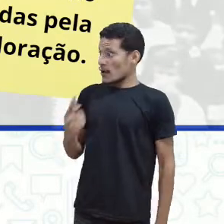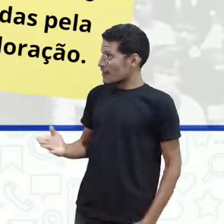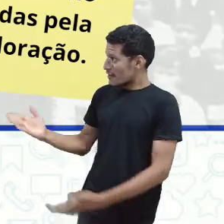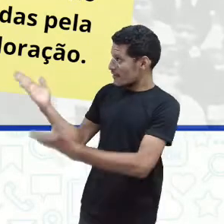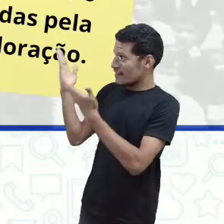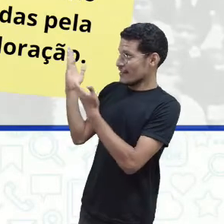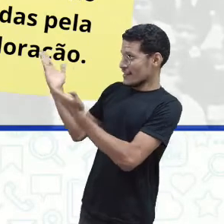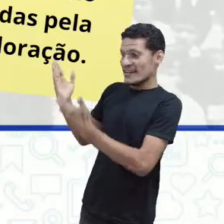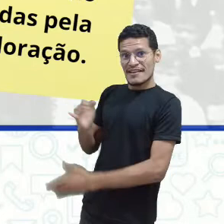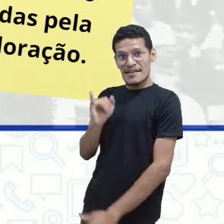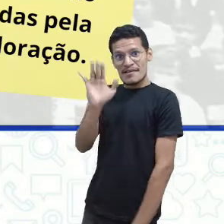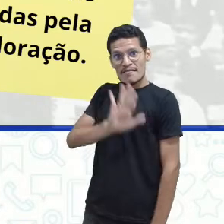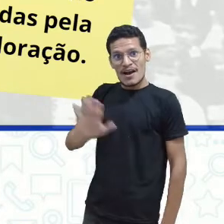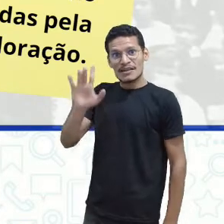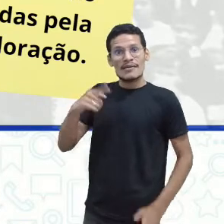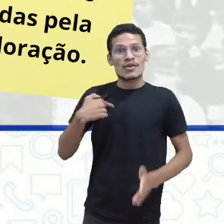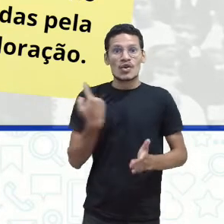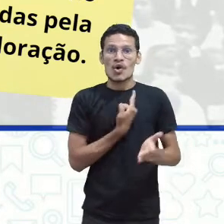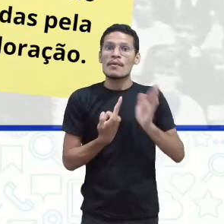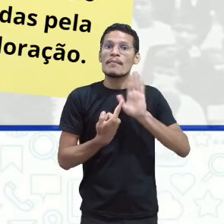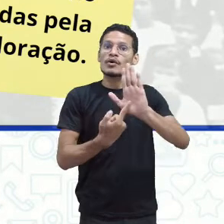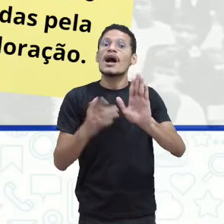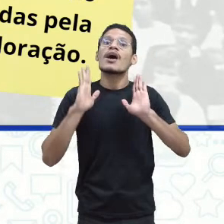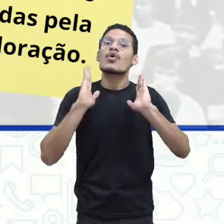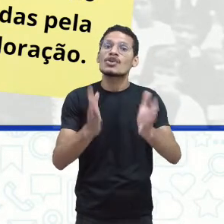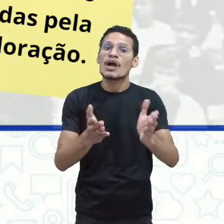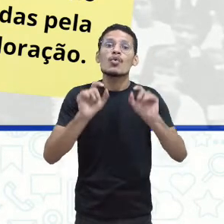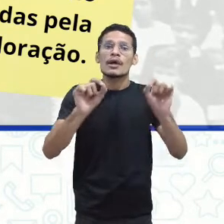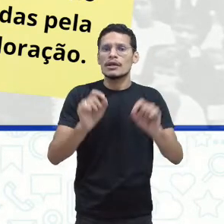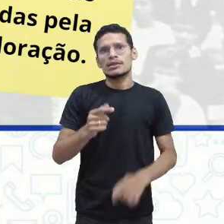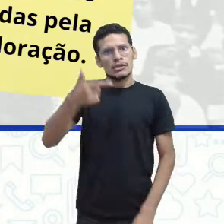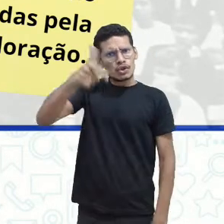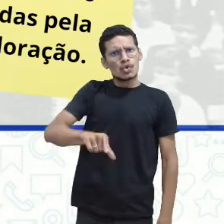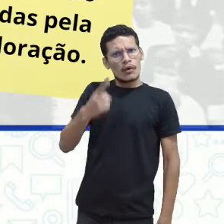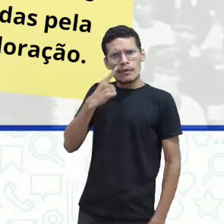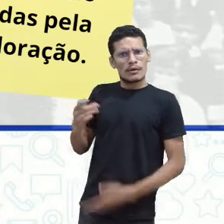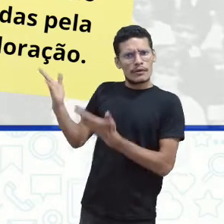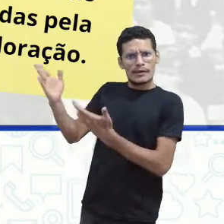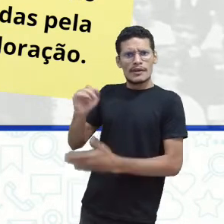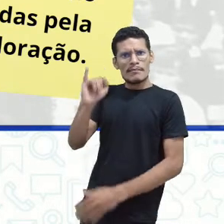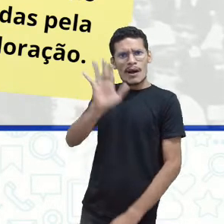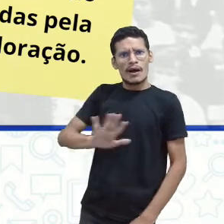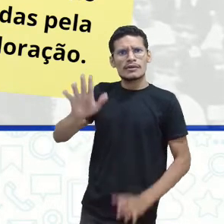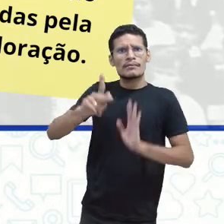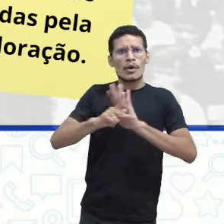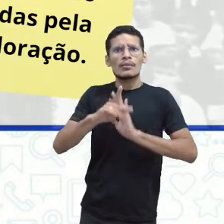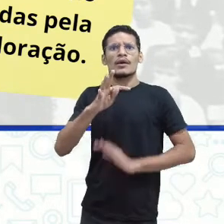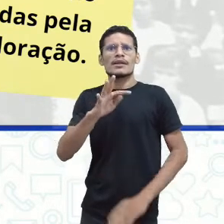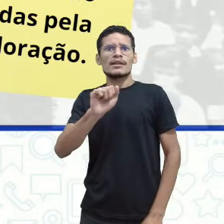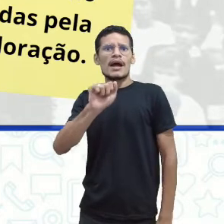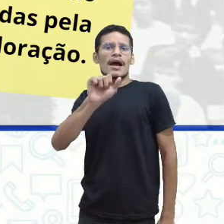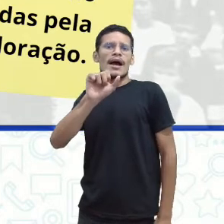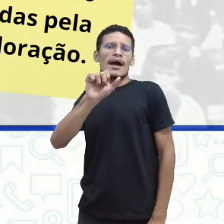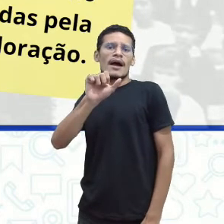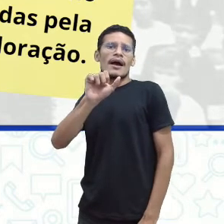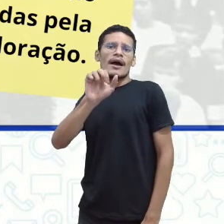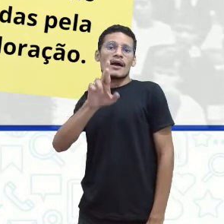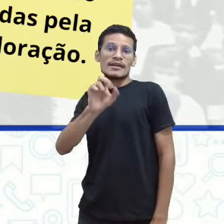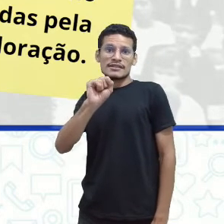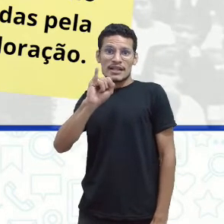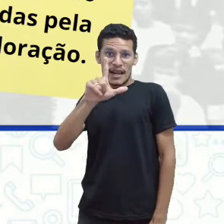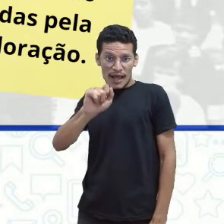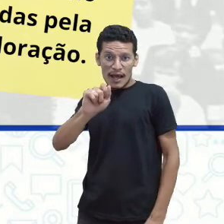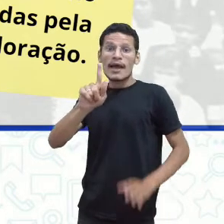está destacando, hoje a gente trouxe, mais uma vez, na verdade eu adoro essa pintura da Tarsila do Amaral, uma obra da década